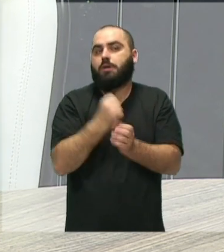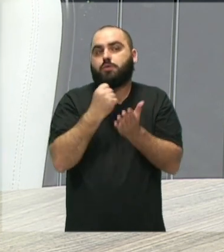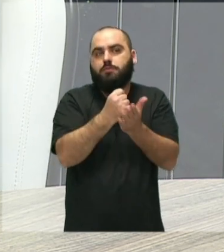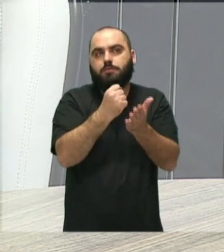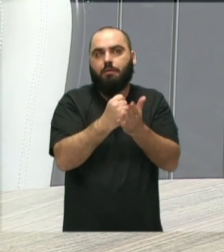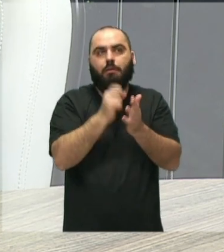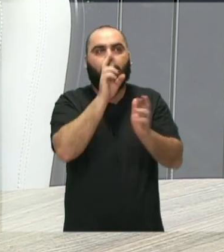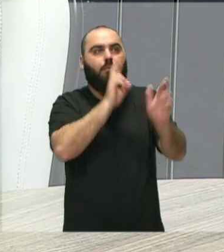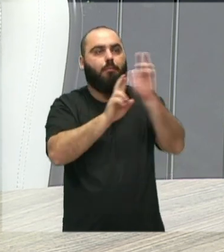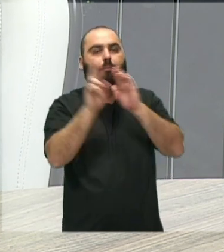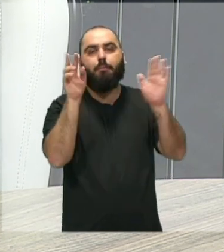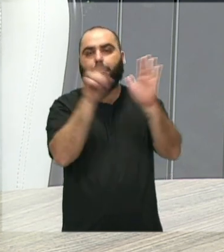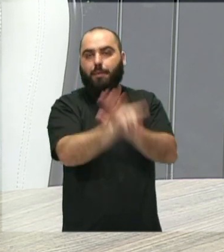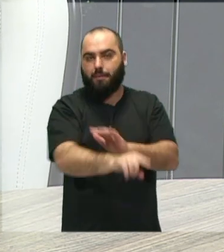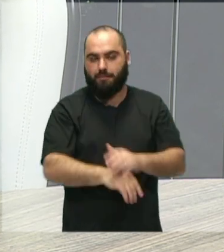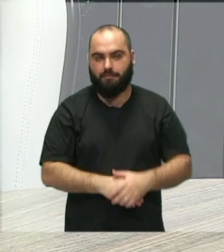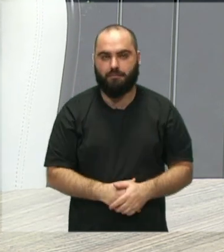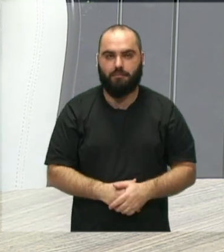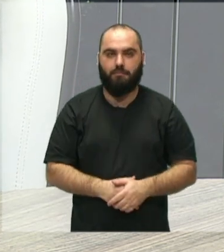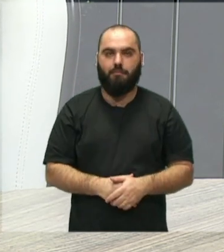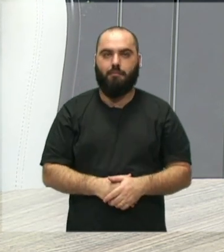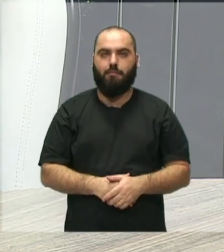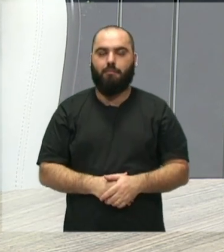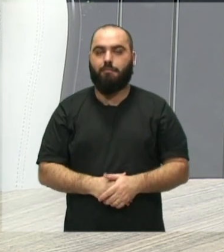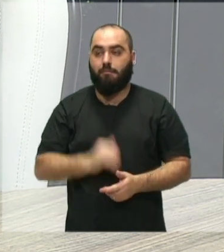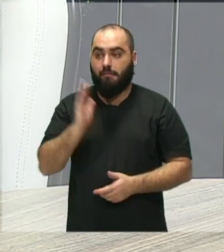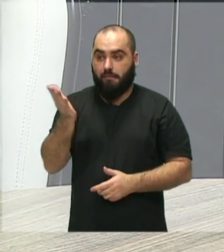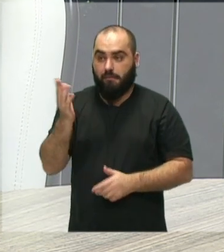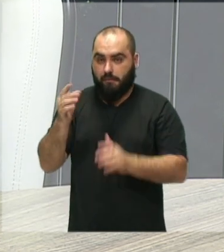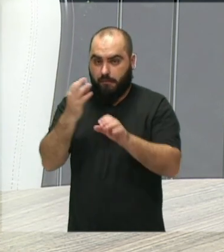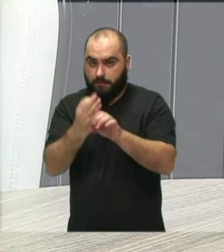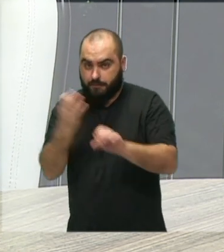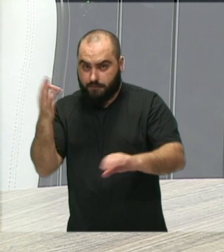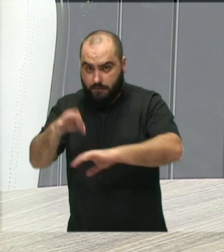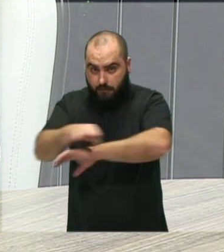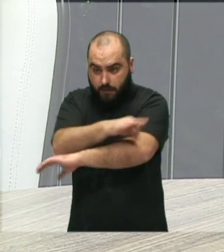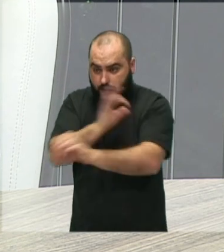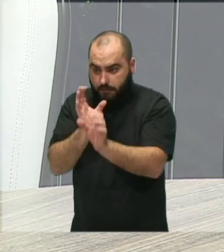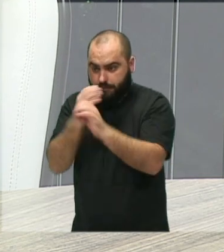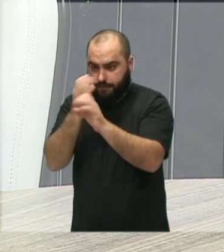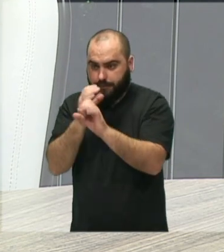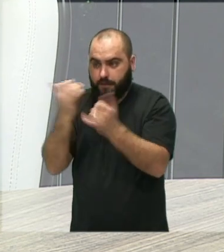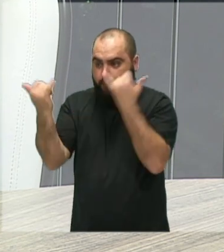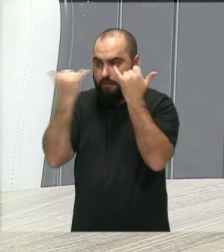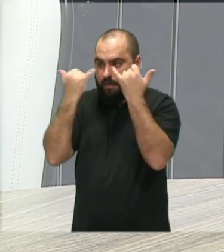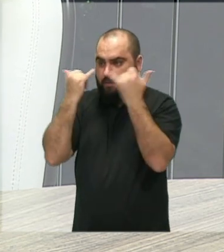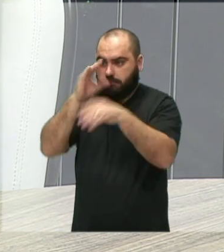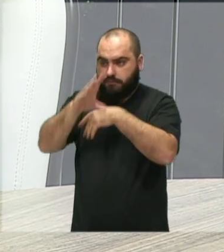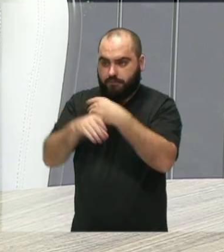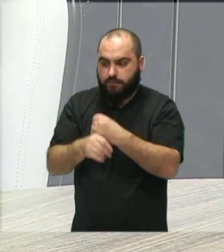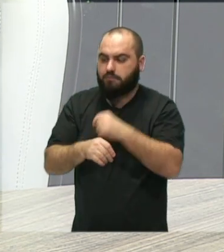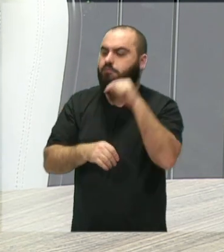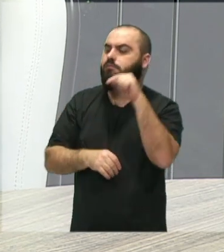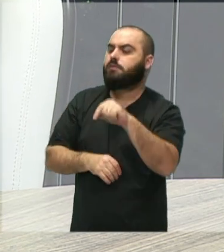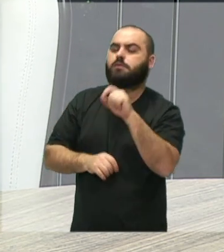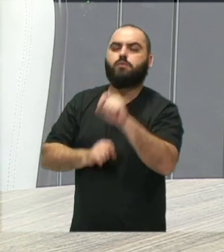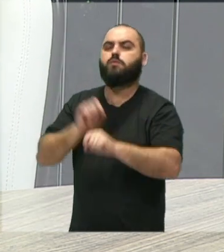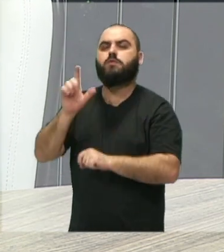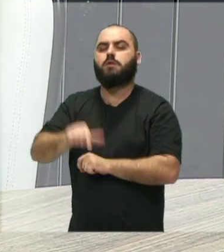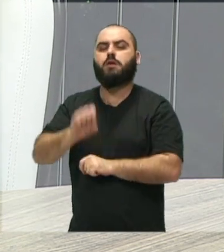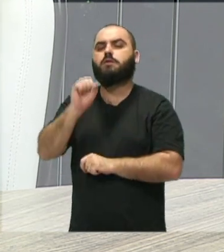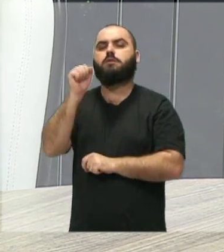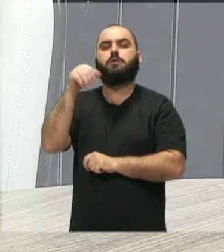modo. E também, da parte de arqueologia, complementar as informações, né? Sobre a peça, sobre o que é